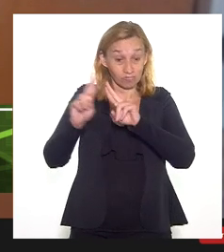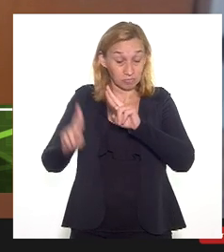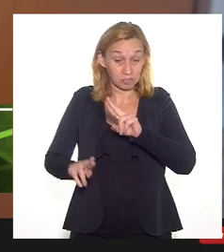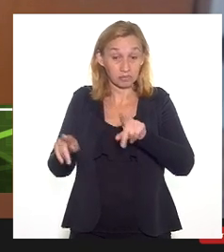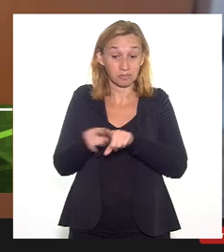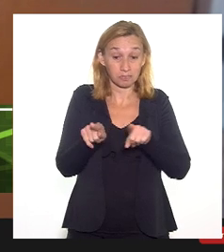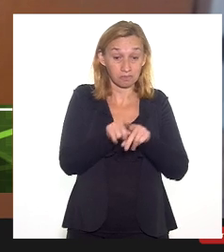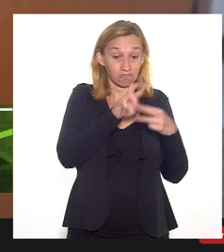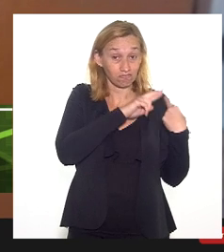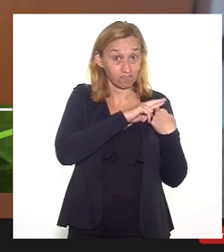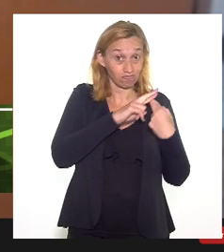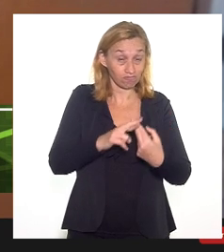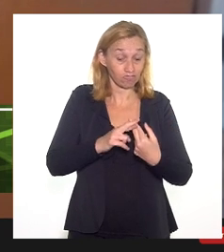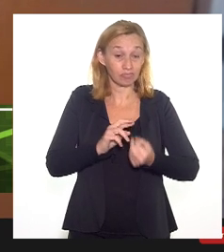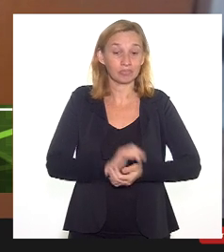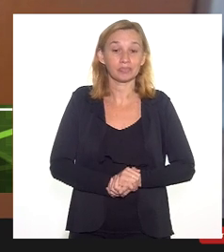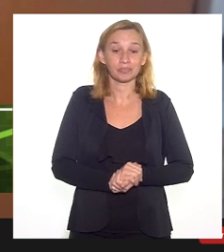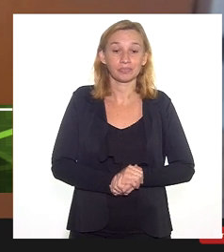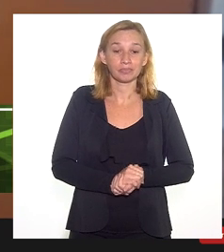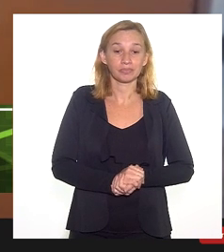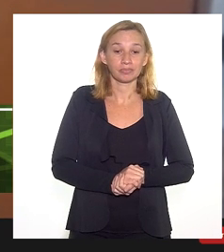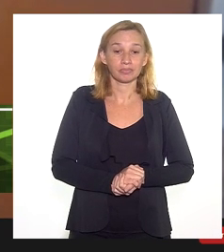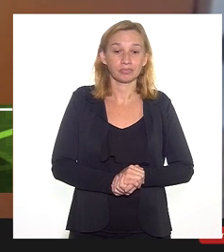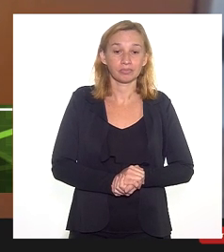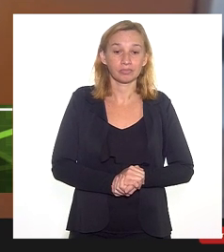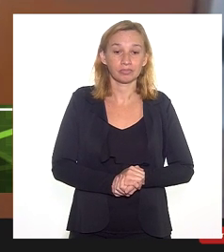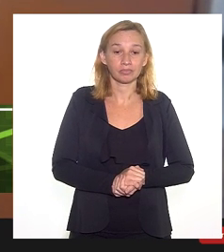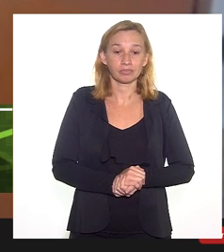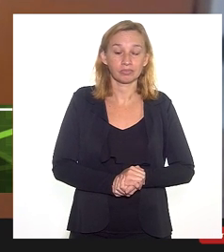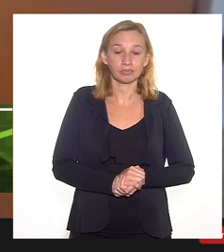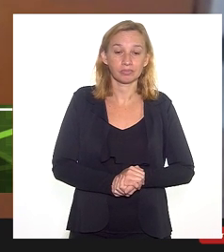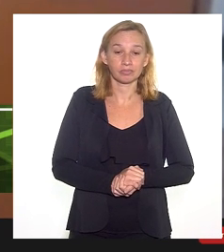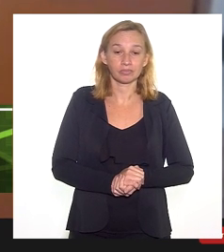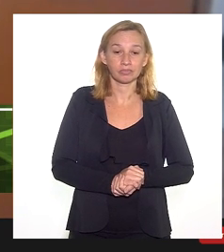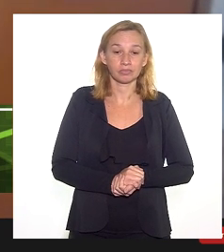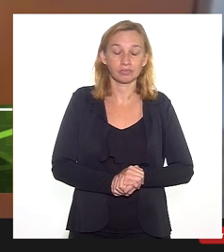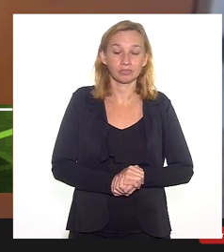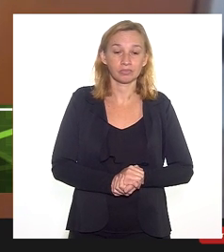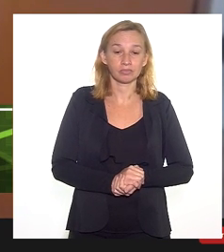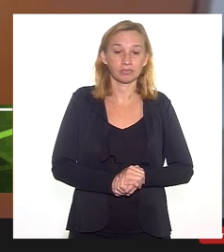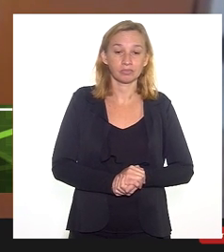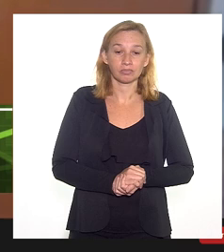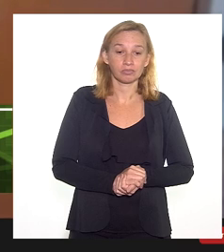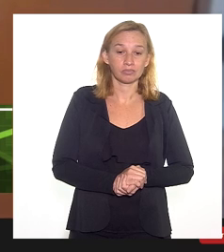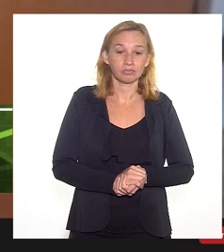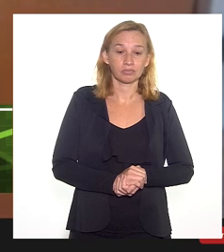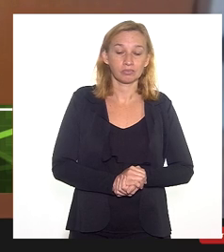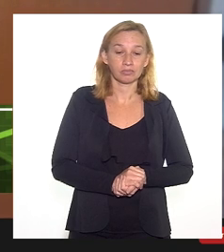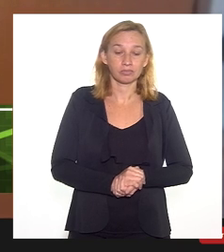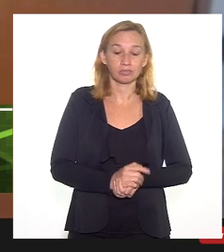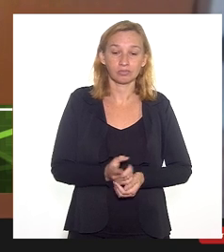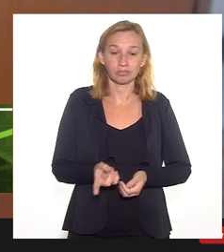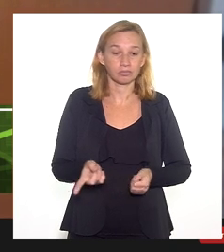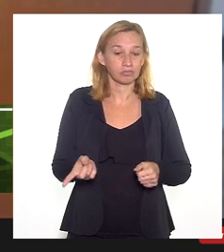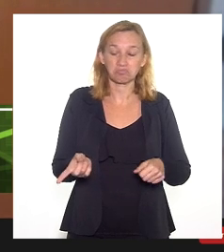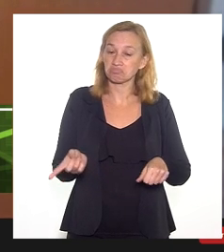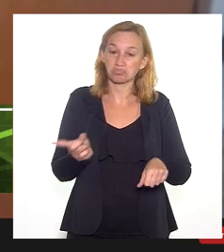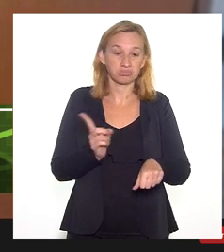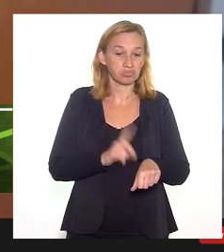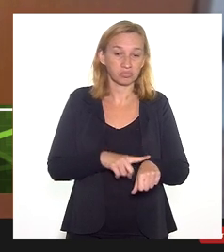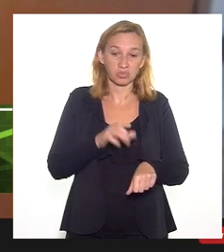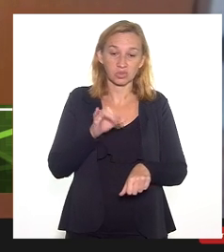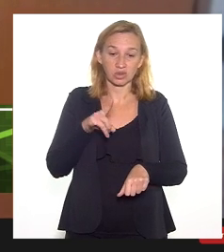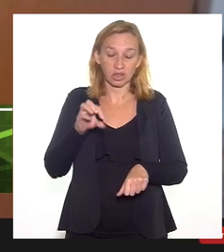responsável, é sem a previsibilidade que os dois décimos orçamentários